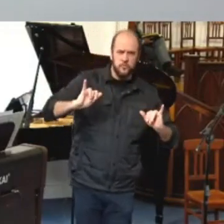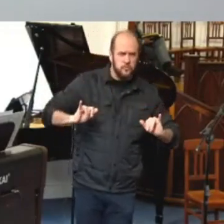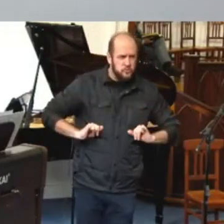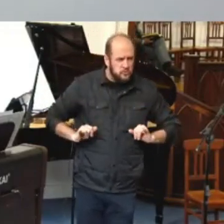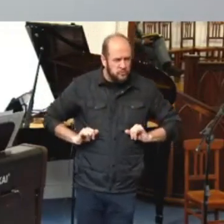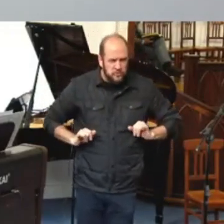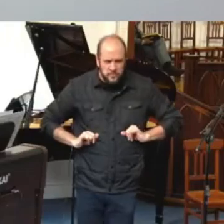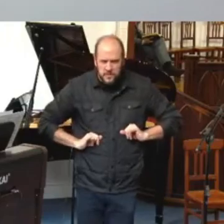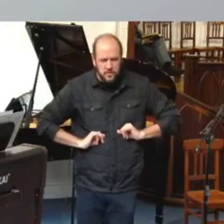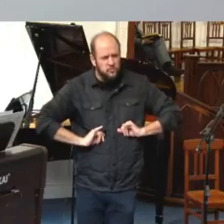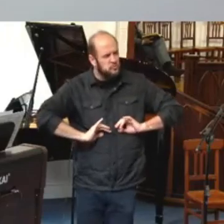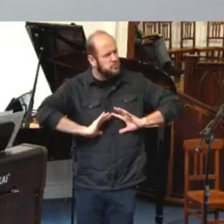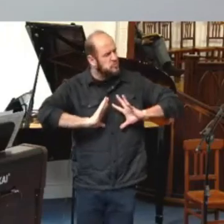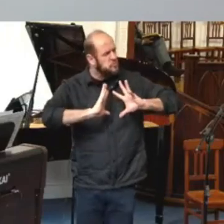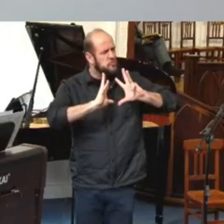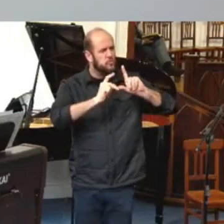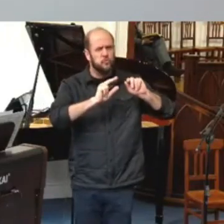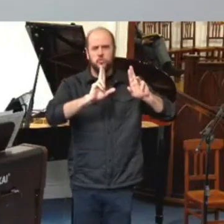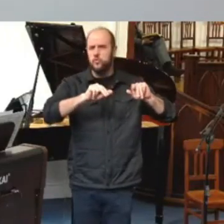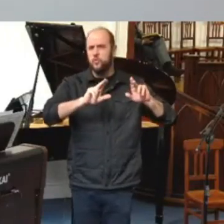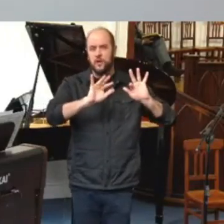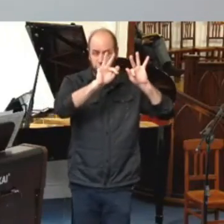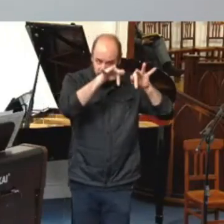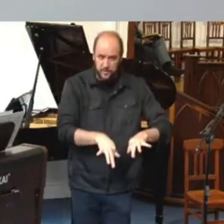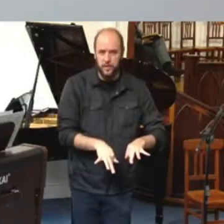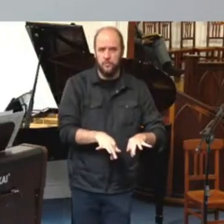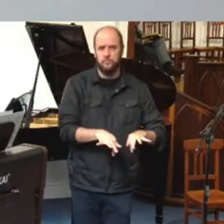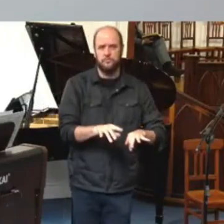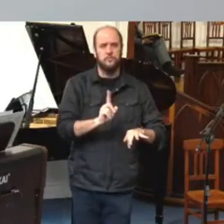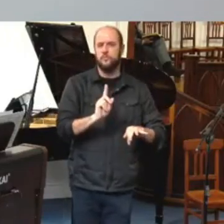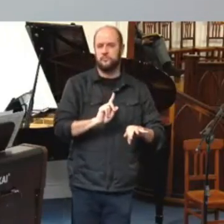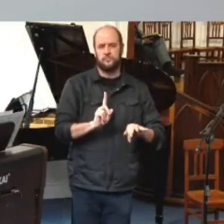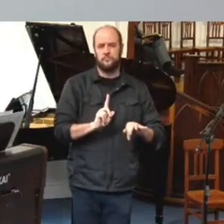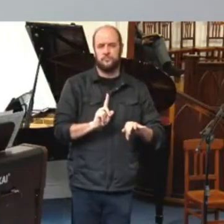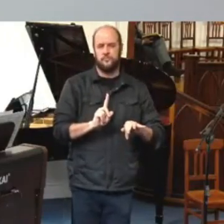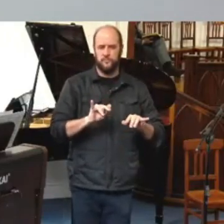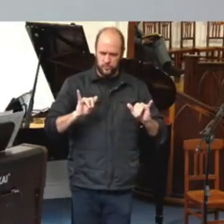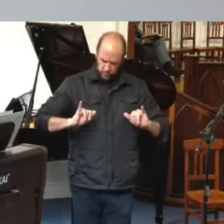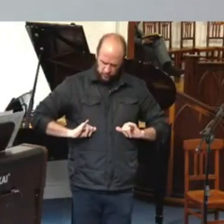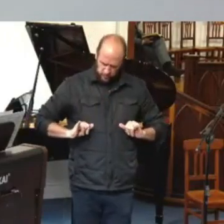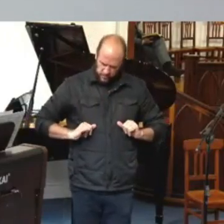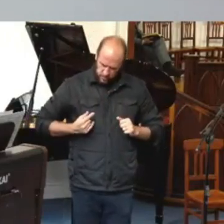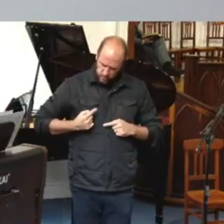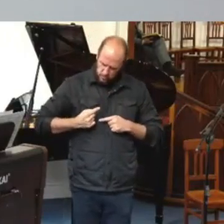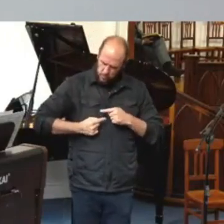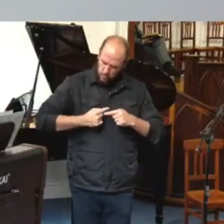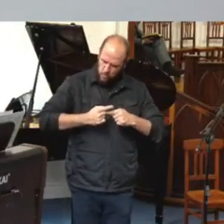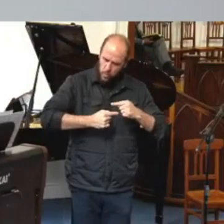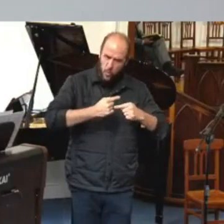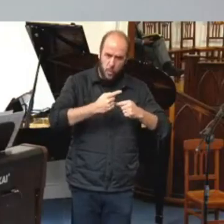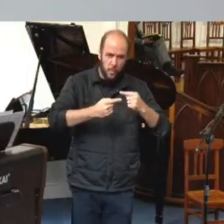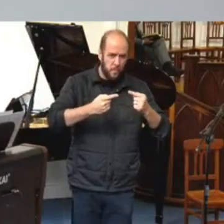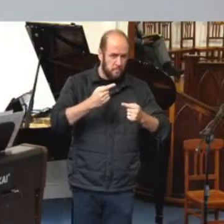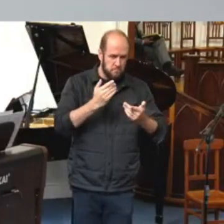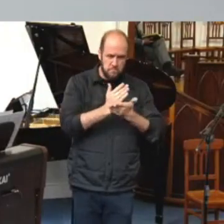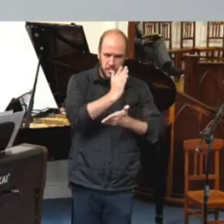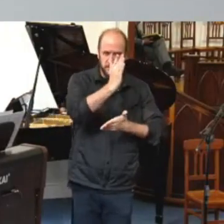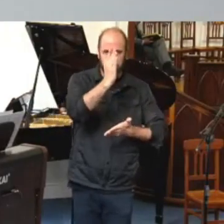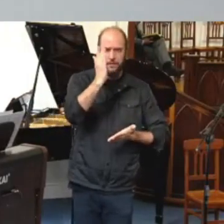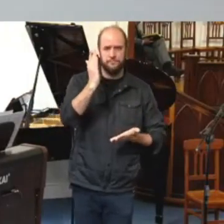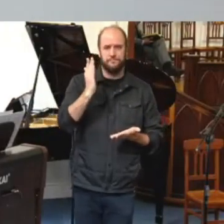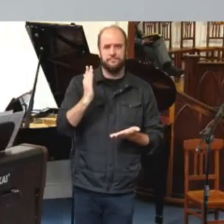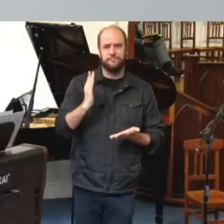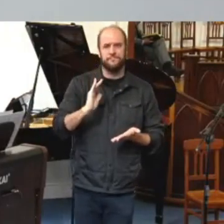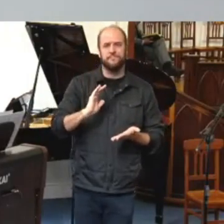sofrimento nunca são a palavra final em nossas vidas. Sabe por quê? Porque o